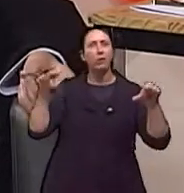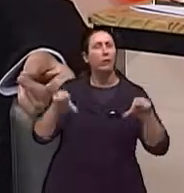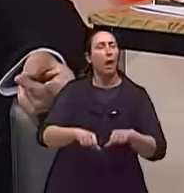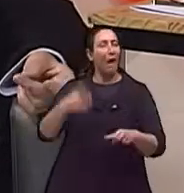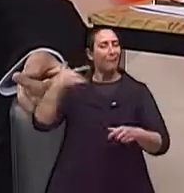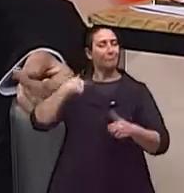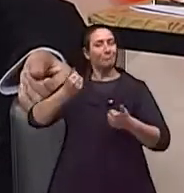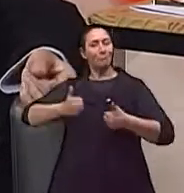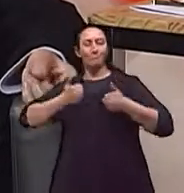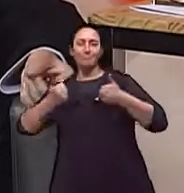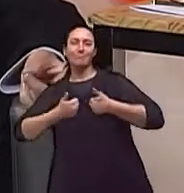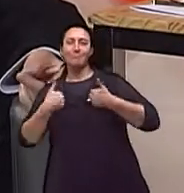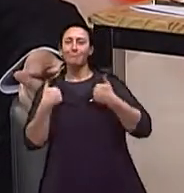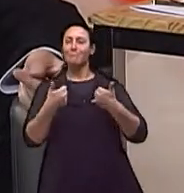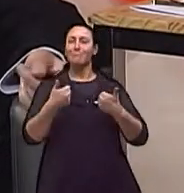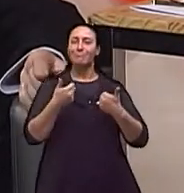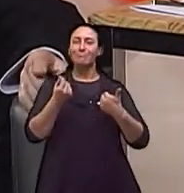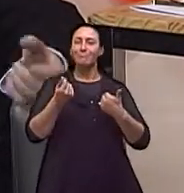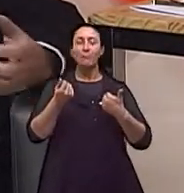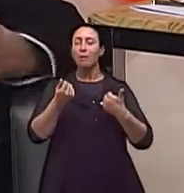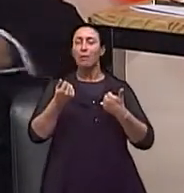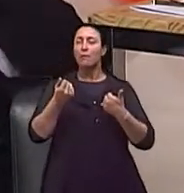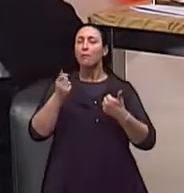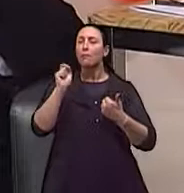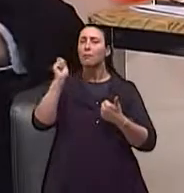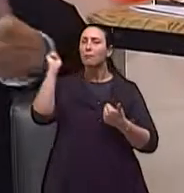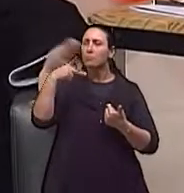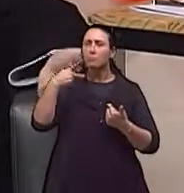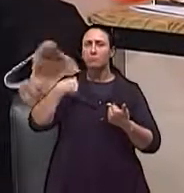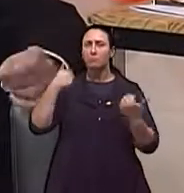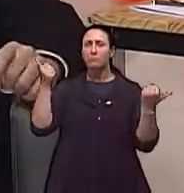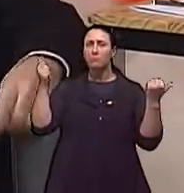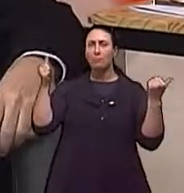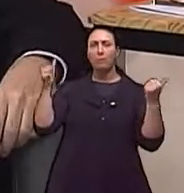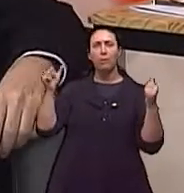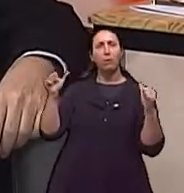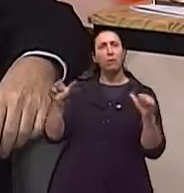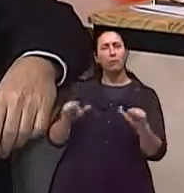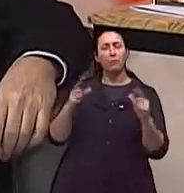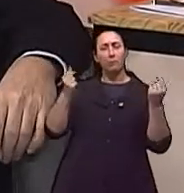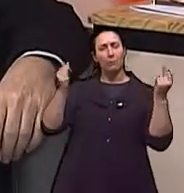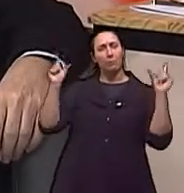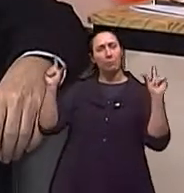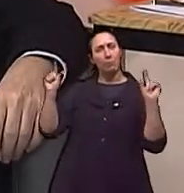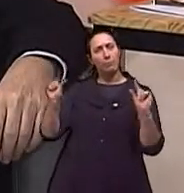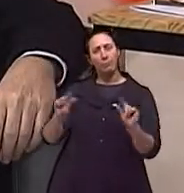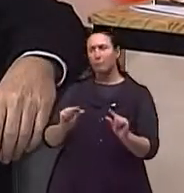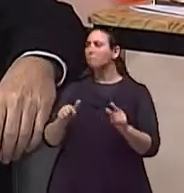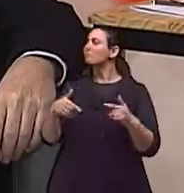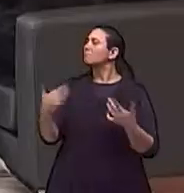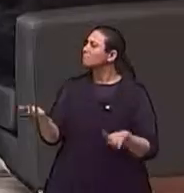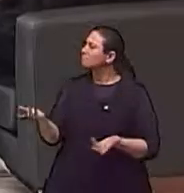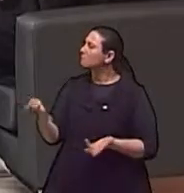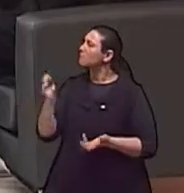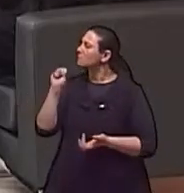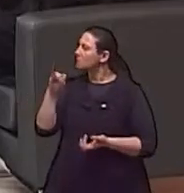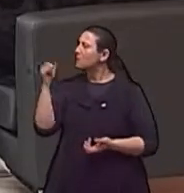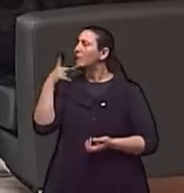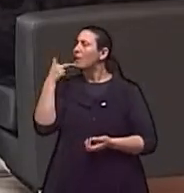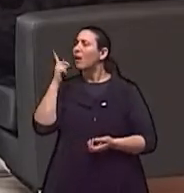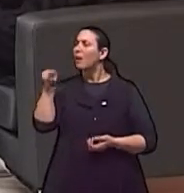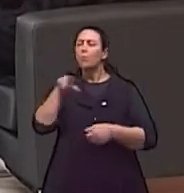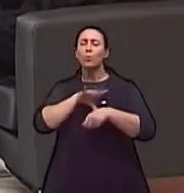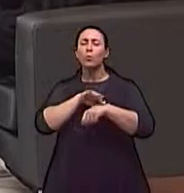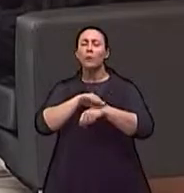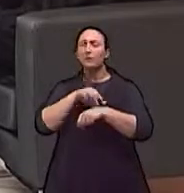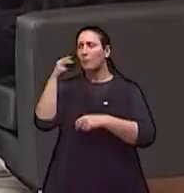empobreço o salário vai sendo diminuído diminui todos os tipos de recursos E se a gente for falar em doenças mentais